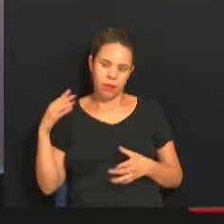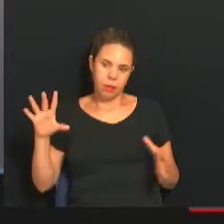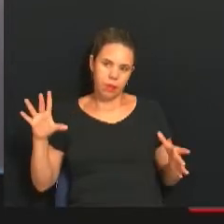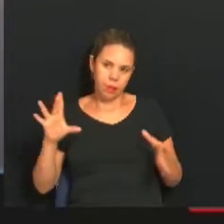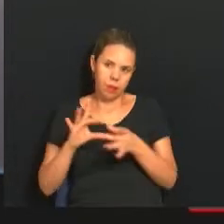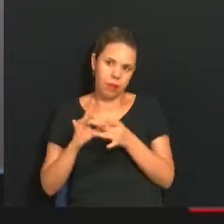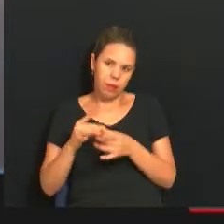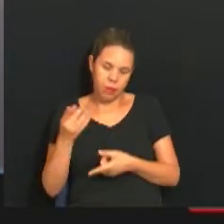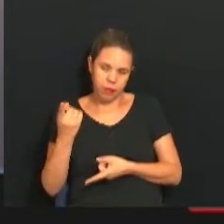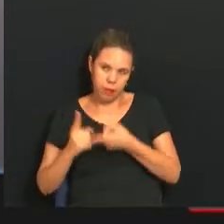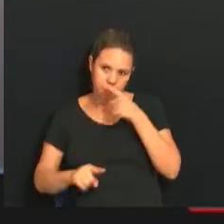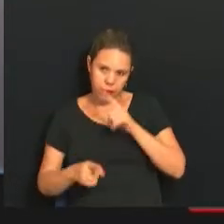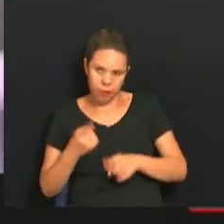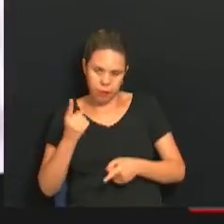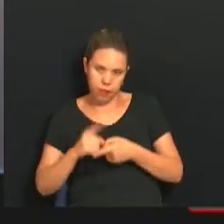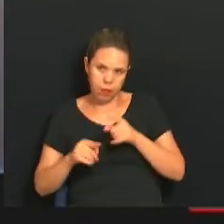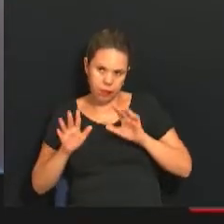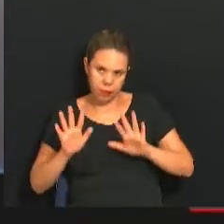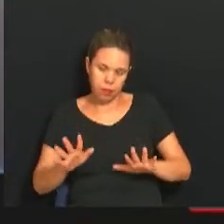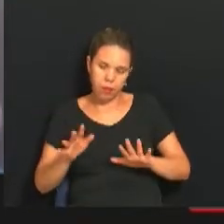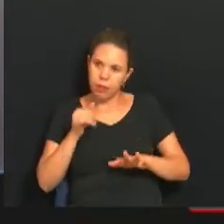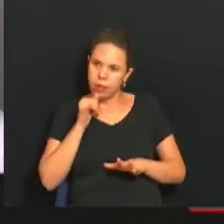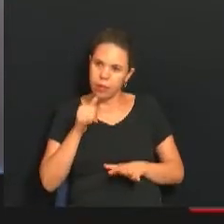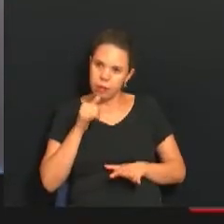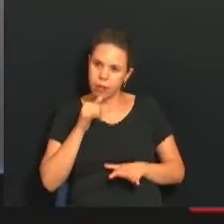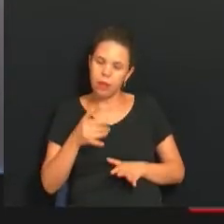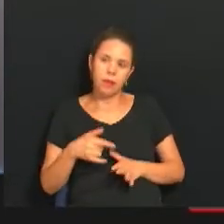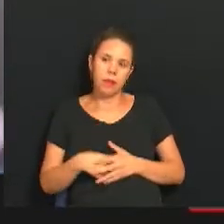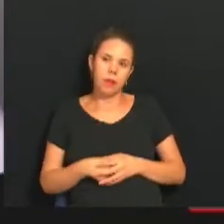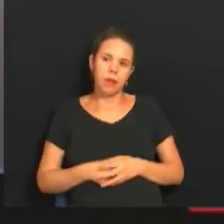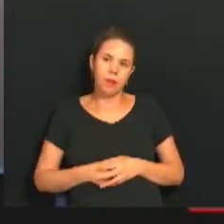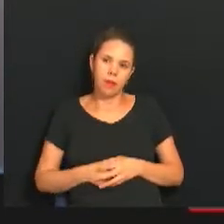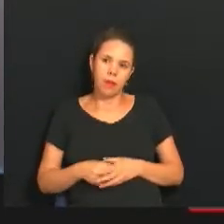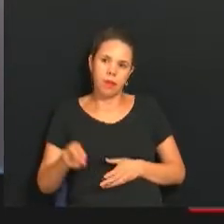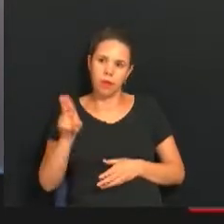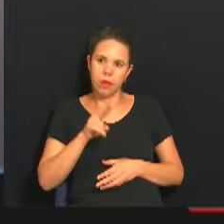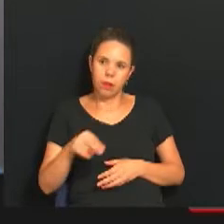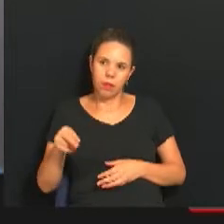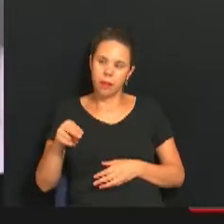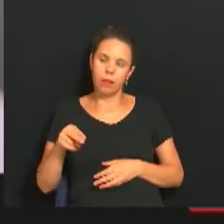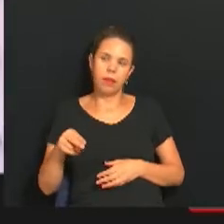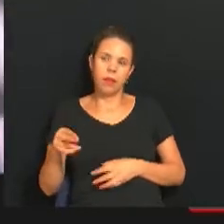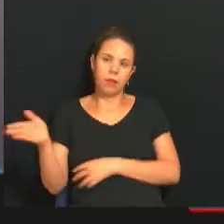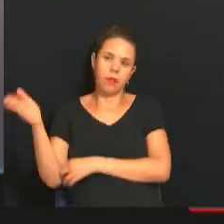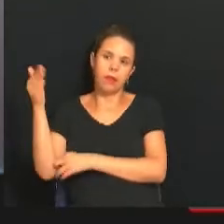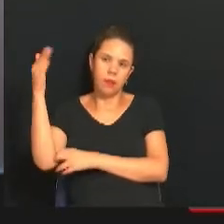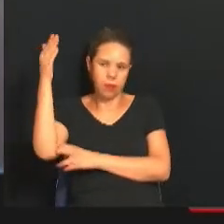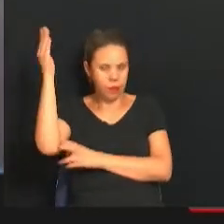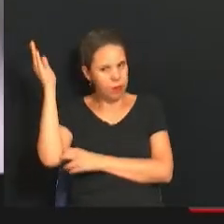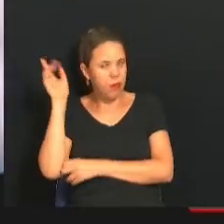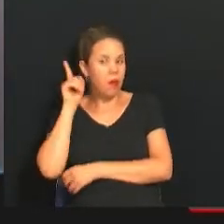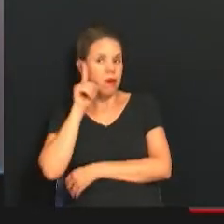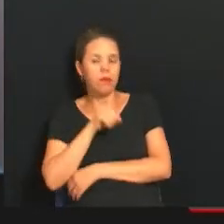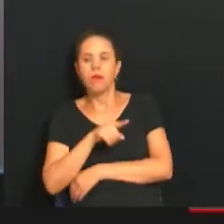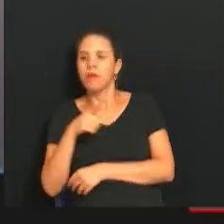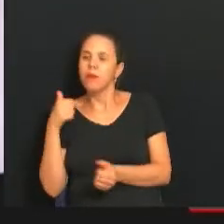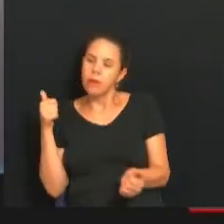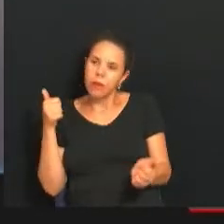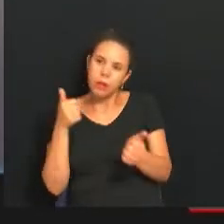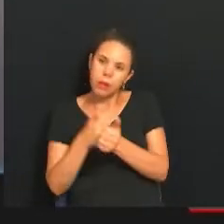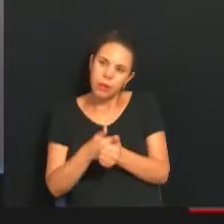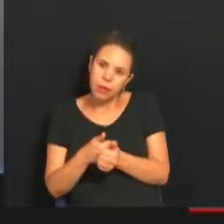que, apesar da retórica e da imagética do uso de bandeiras dos Estados Unidos, né, da proximidade com